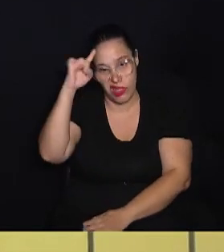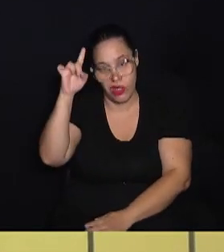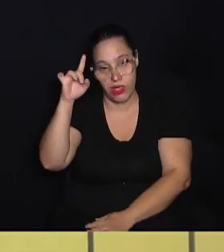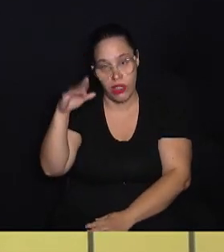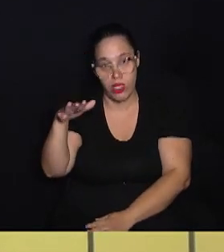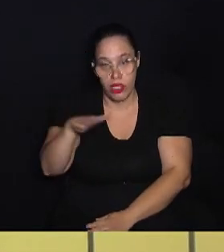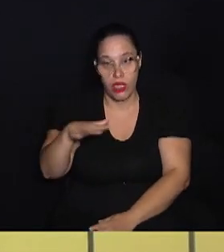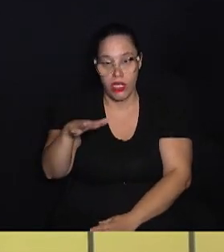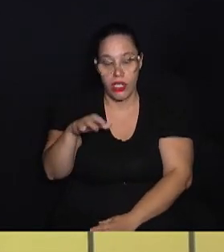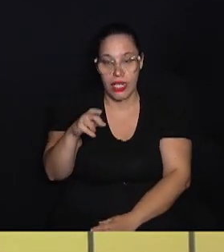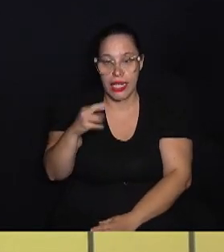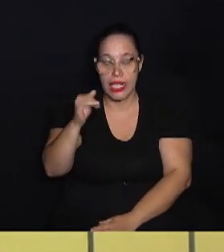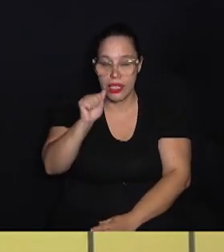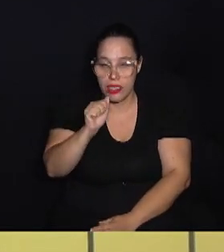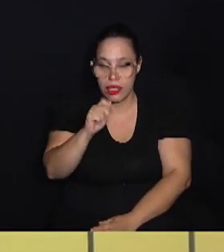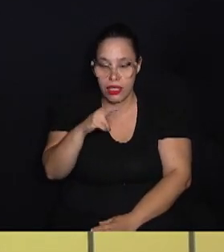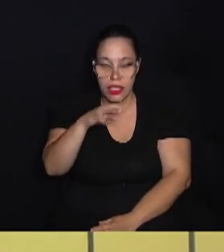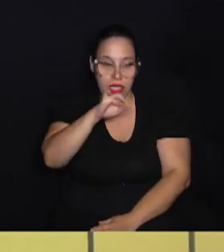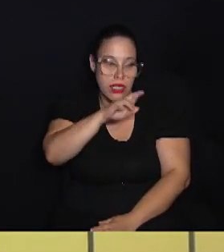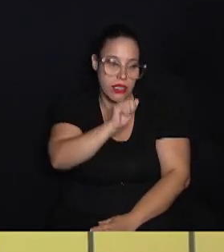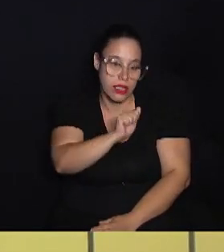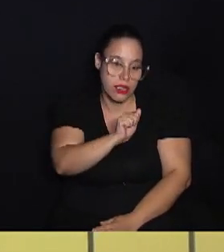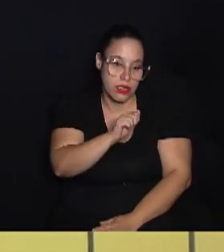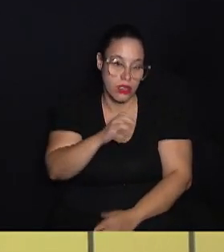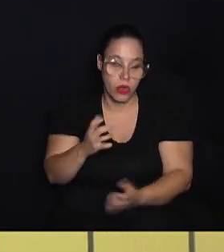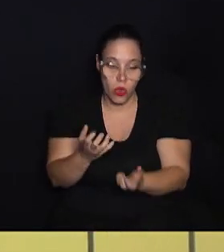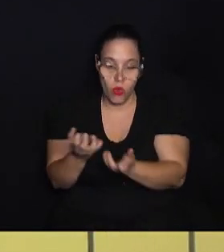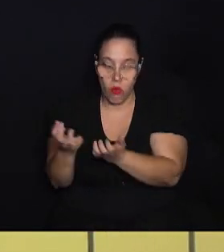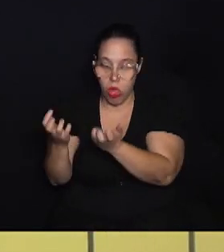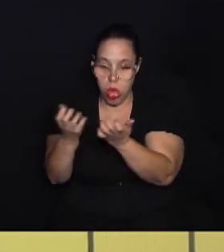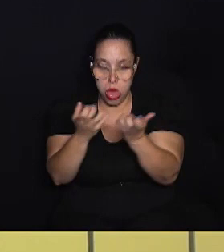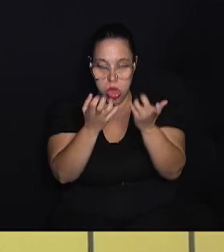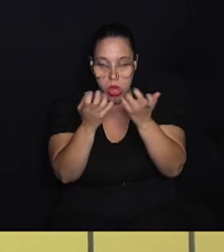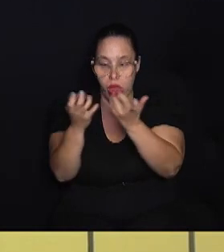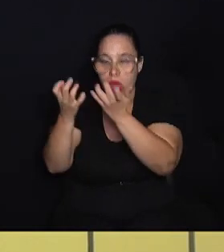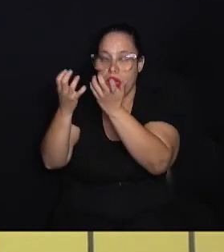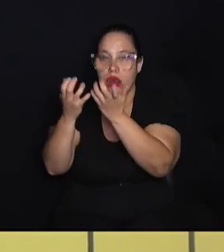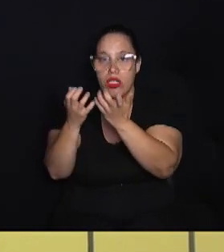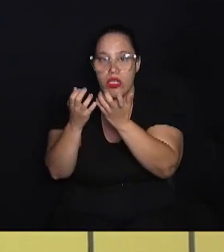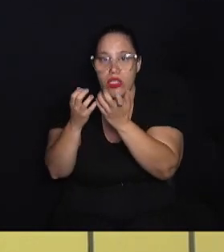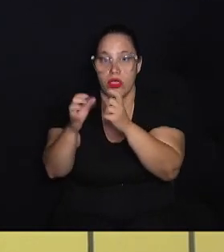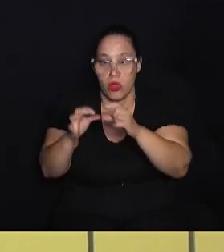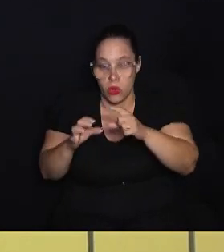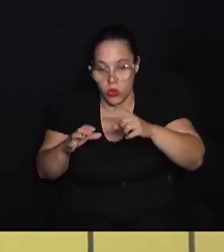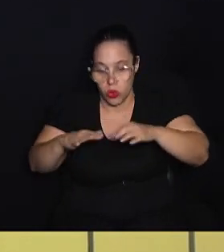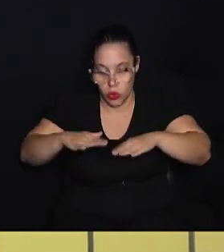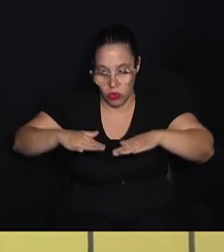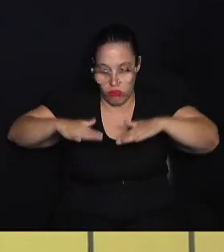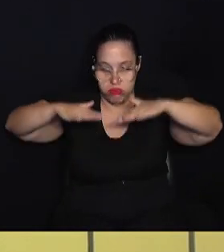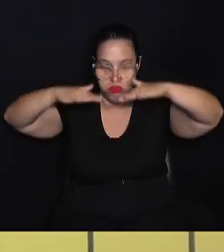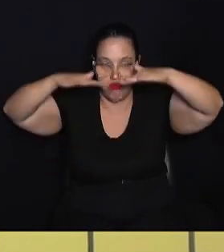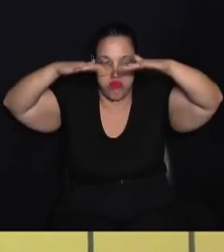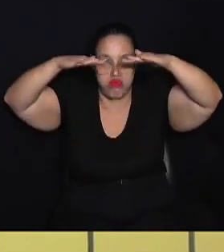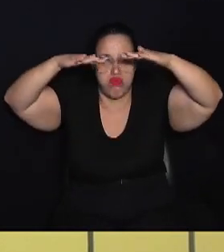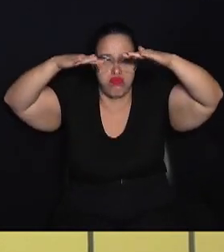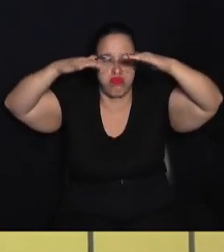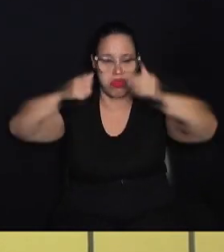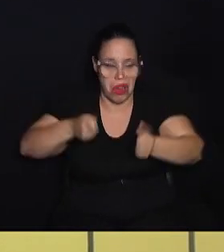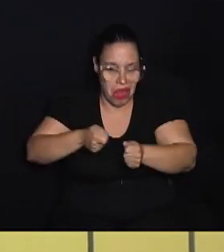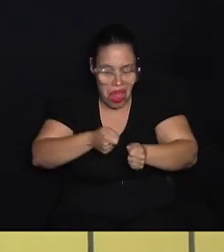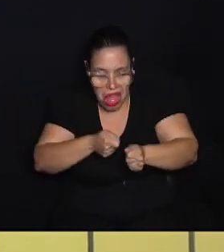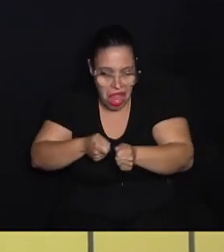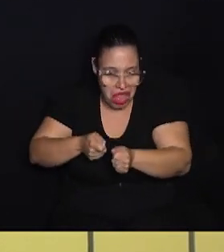região de Serra Negra, incêndio em área de serra, com vegetação maior. Então, havia muita dificuldade de acesso